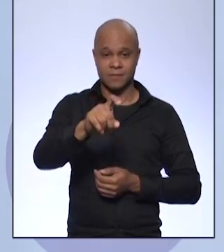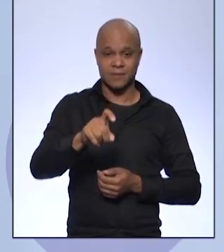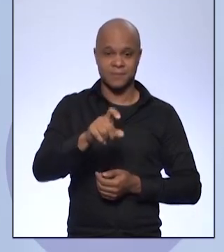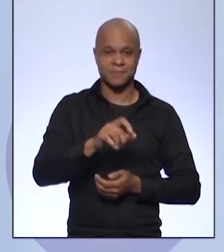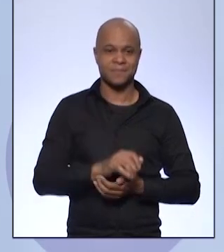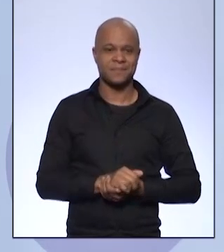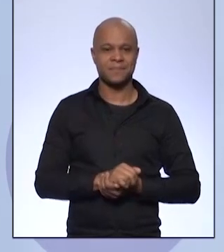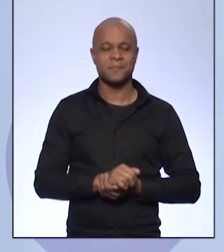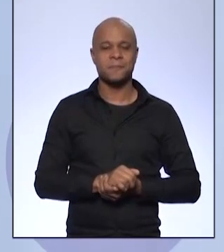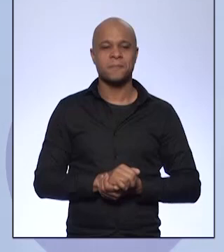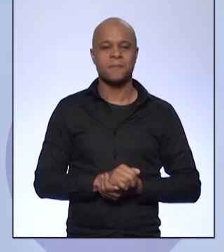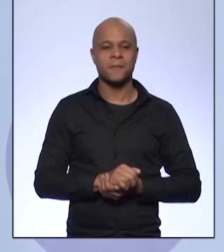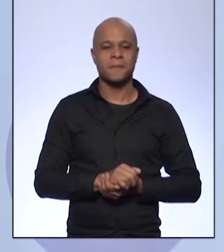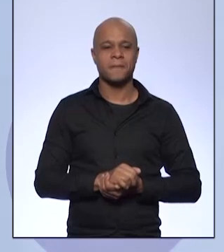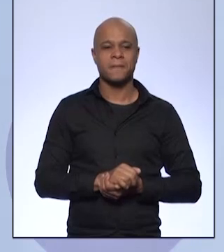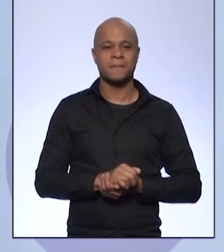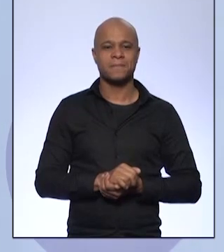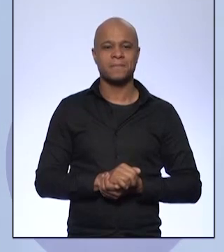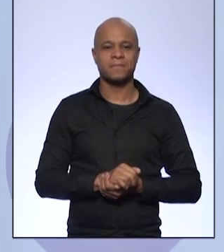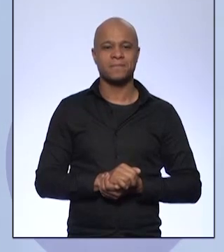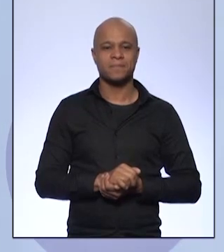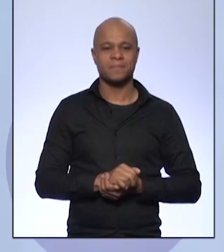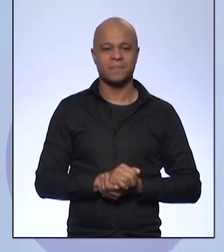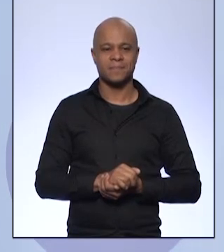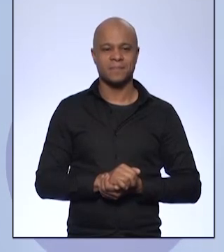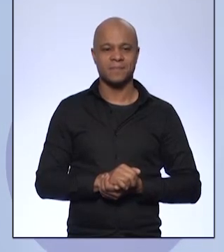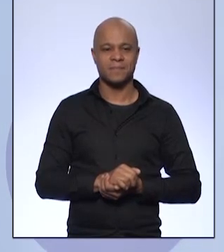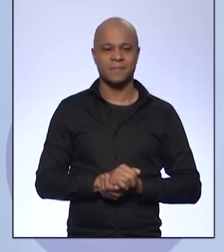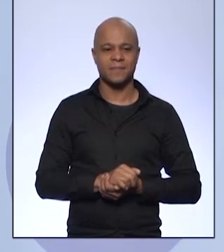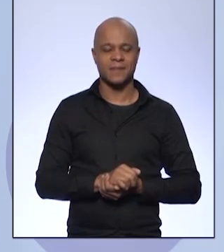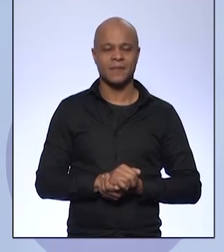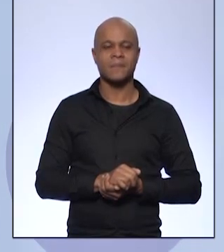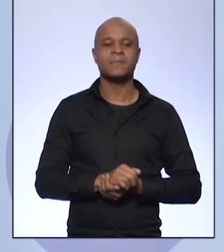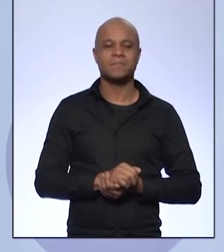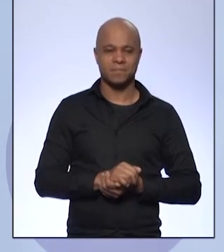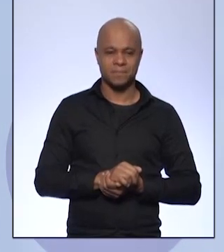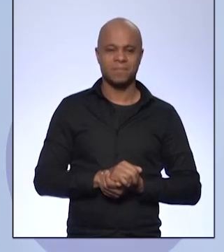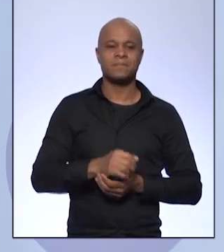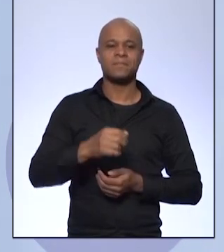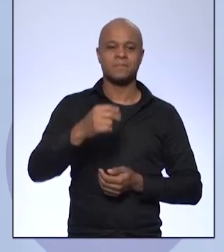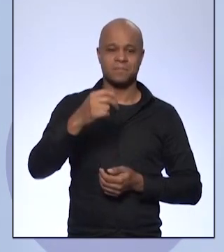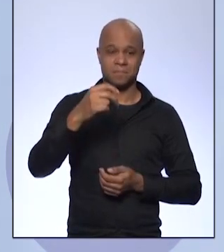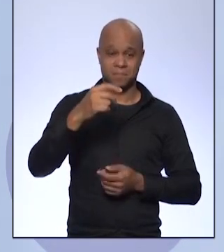154x. Produto é mais com mais